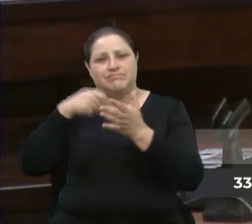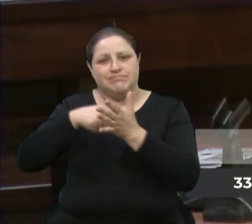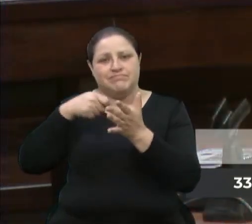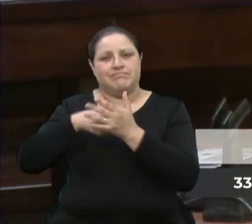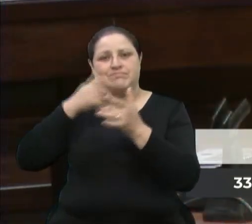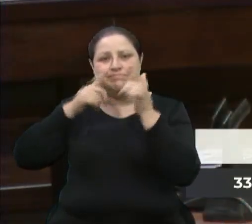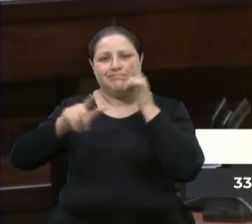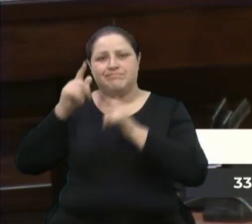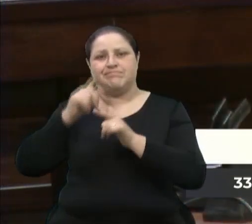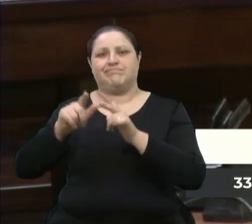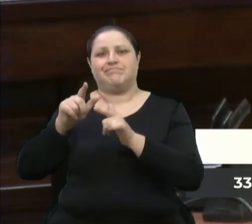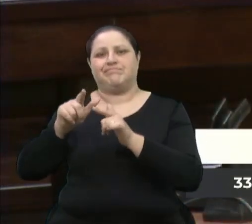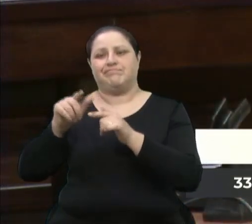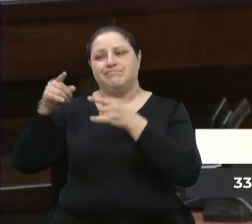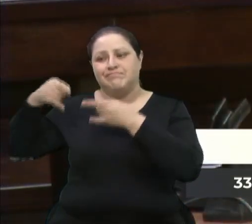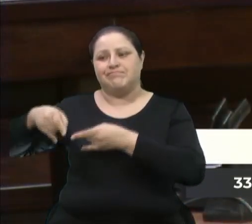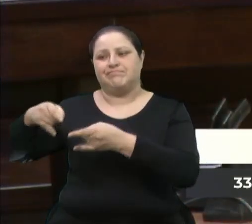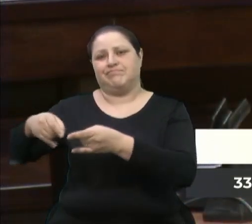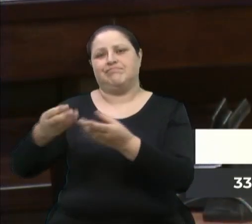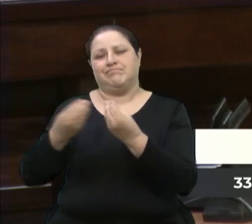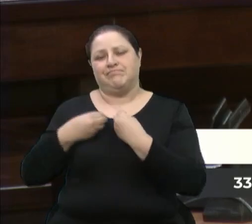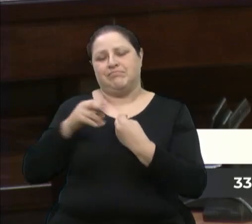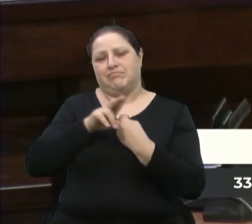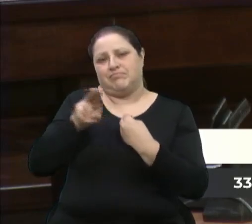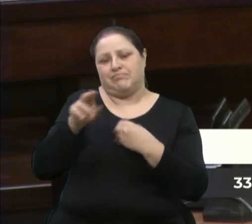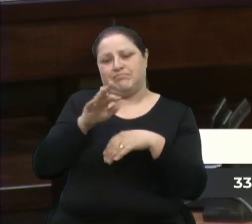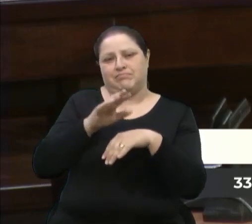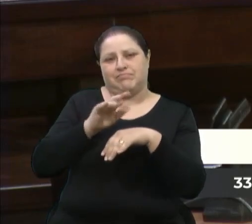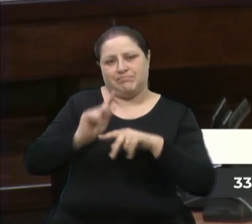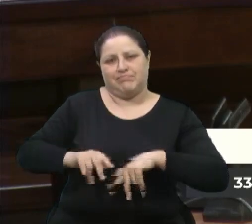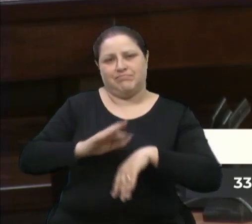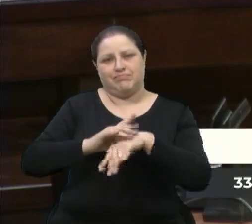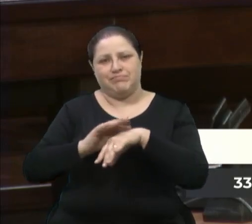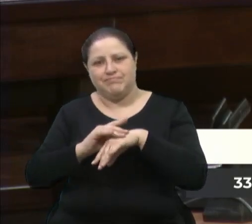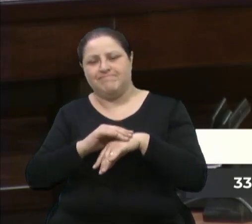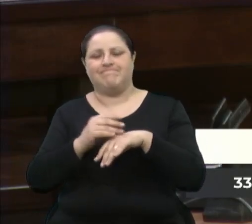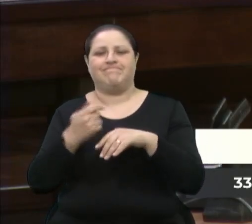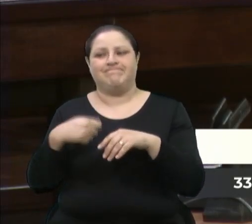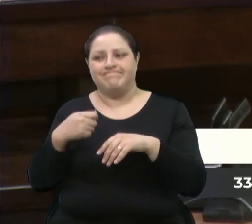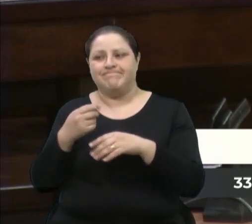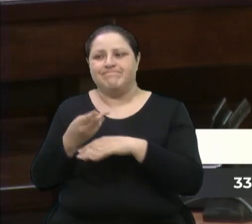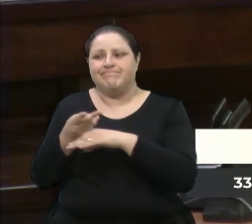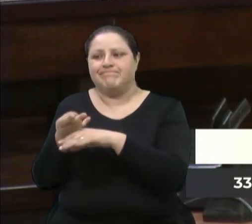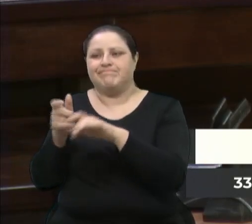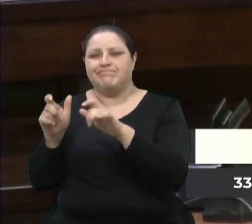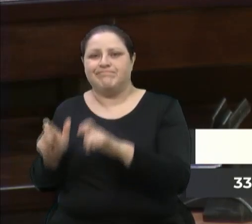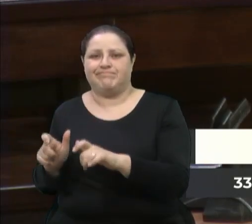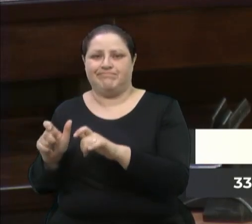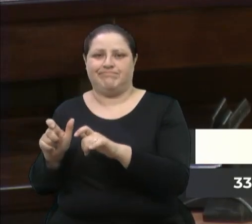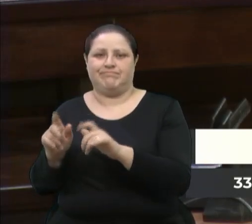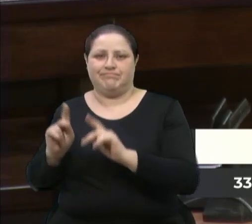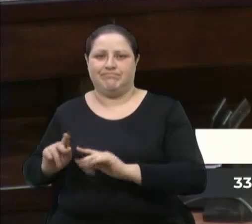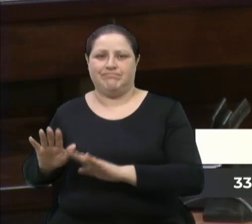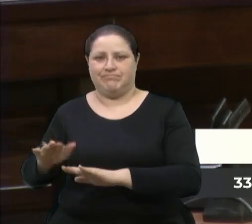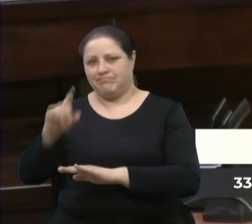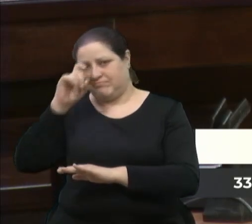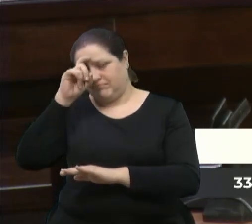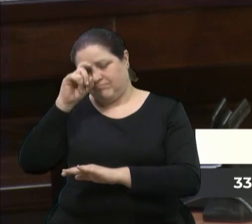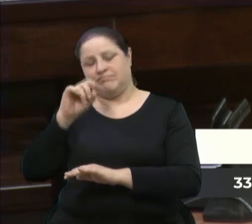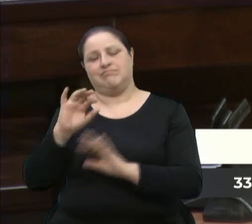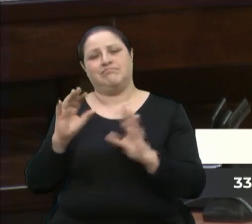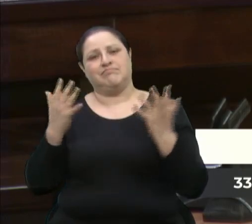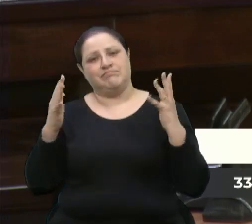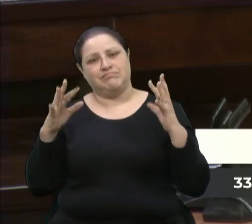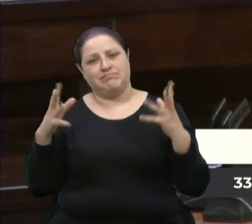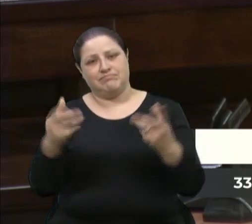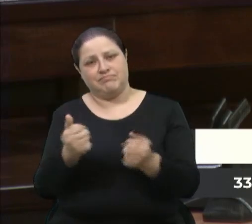tinha uma grande necessidade. Então, parabéns a todos que estão engajados nessa causa que é a saúde para Caxias do Sul, que vai ajudar tanto a abertura